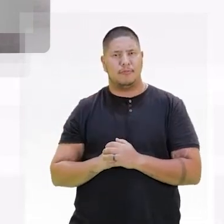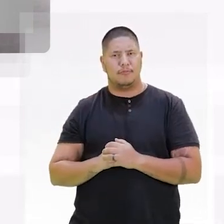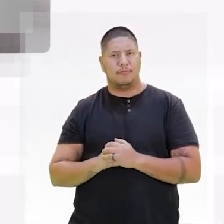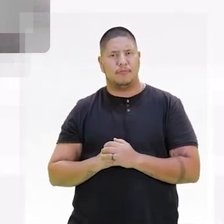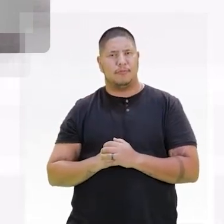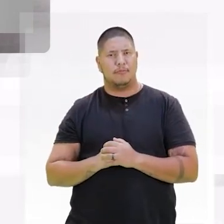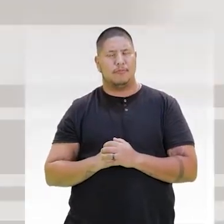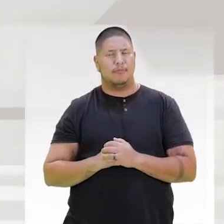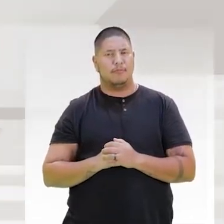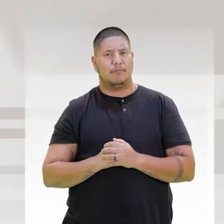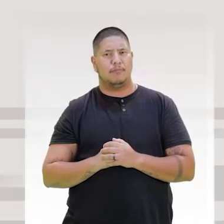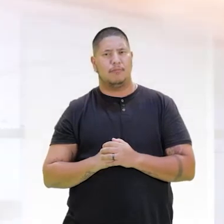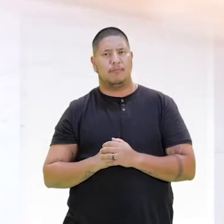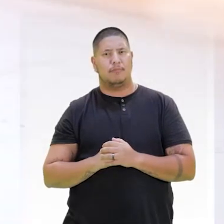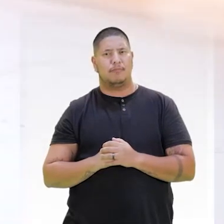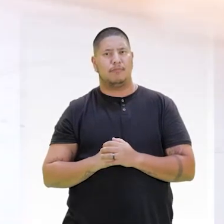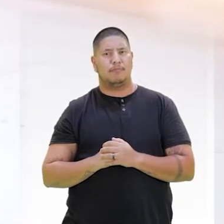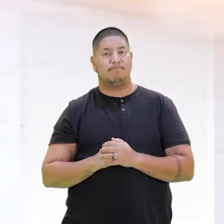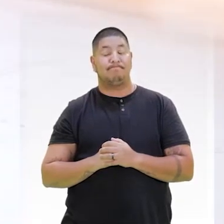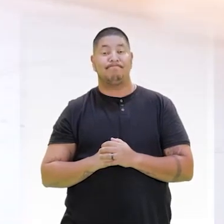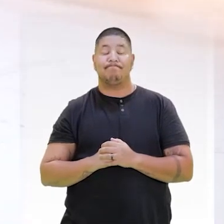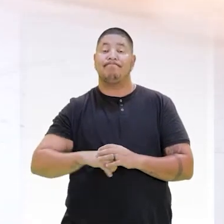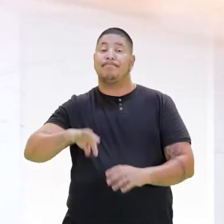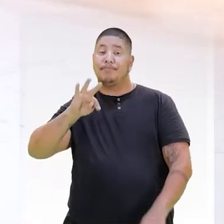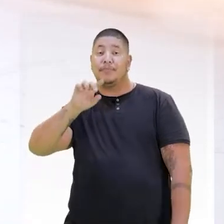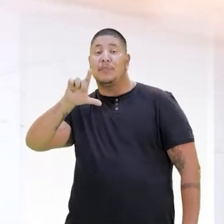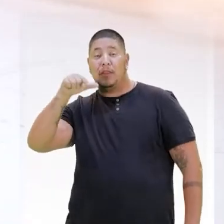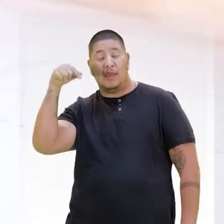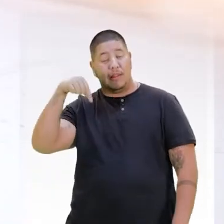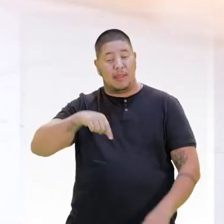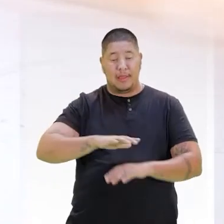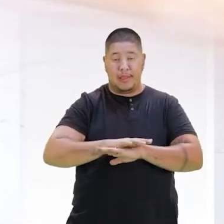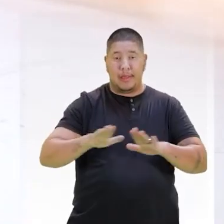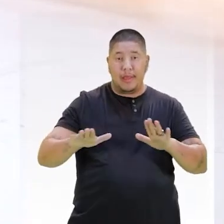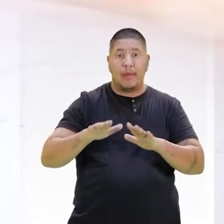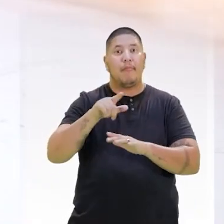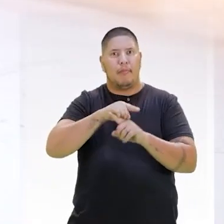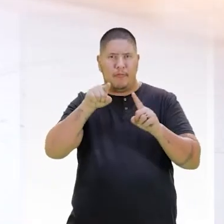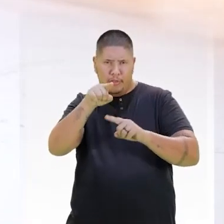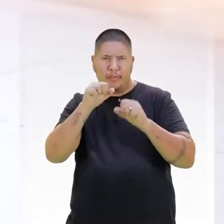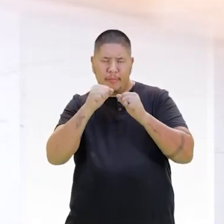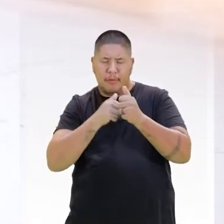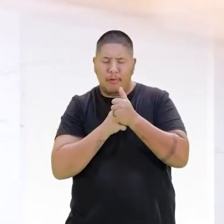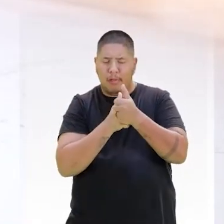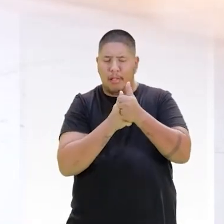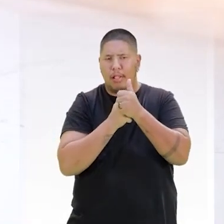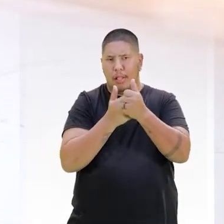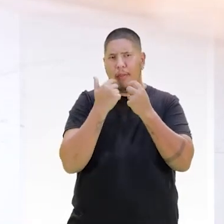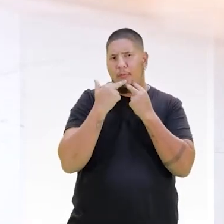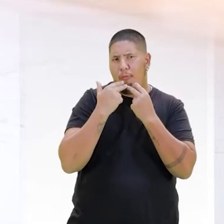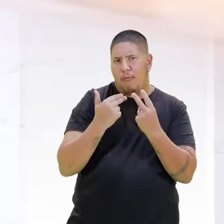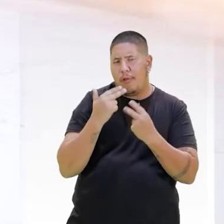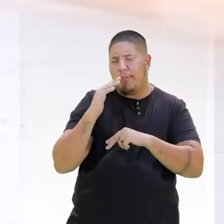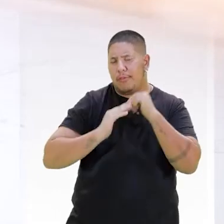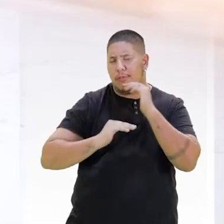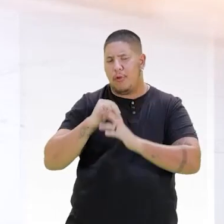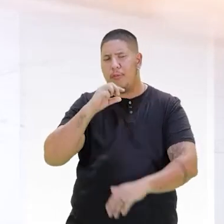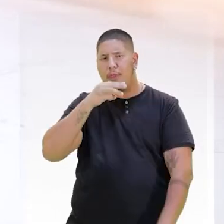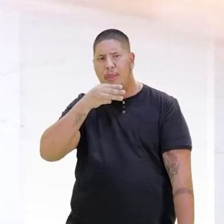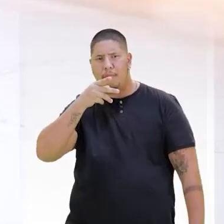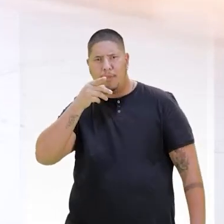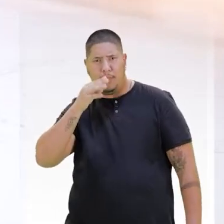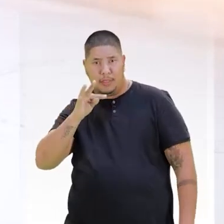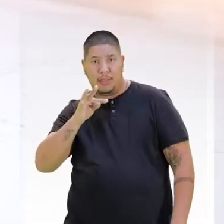pela Constituição. O trabalho legal fica por aqui, mas você pode acompanhar as notícias sobre o Ministério Público do